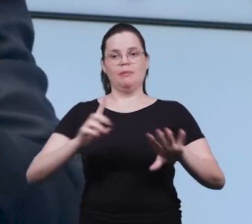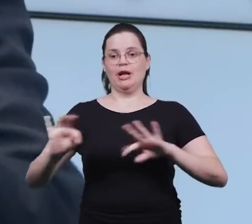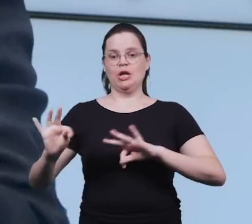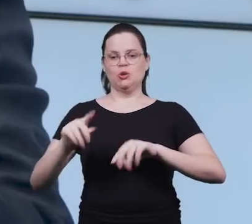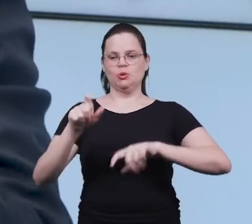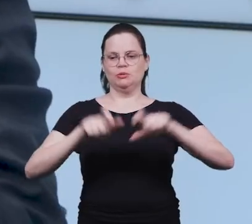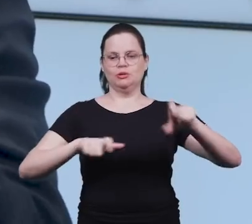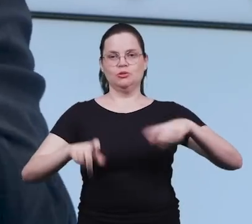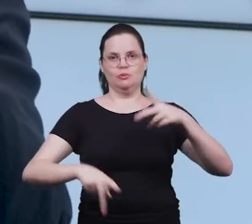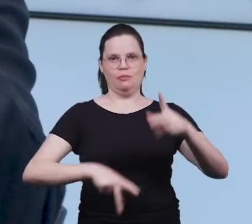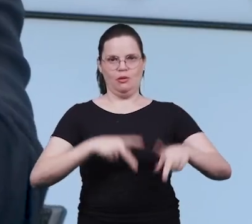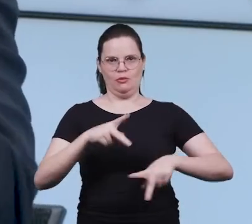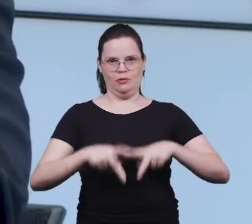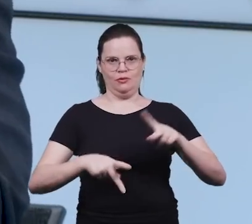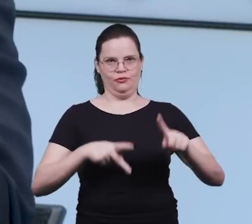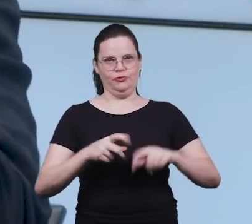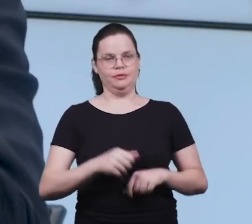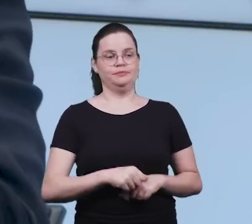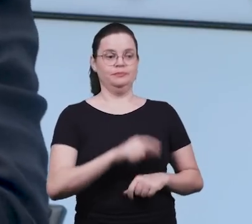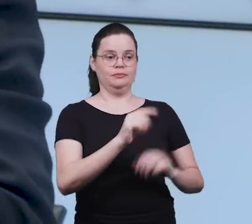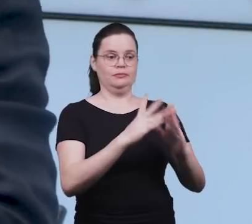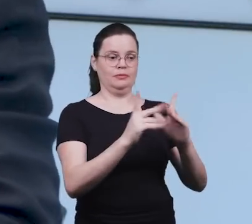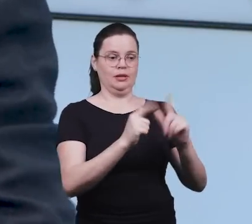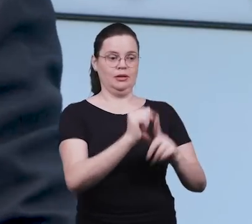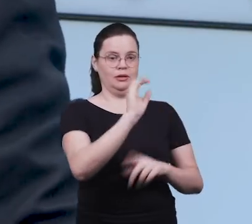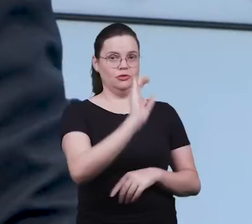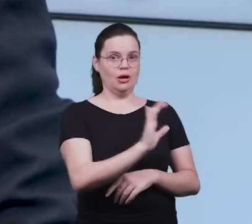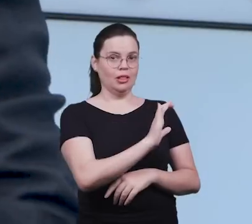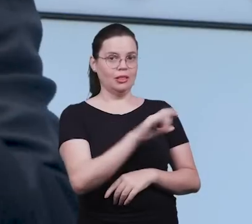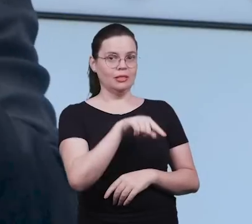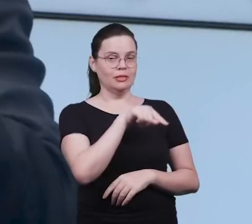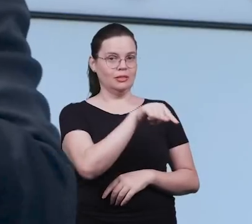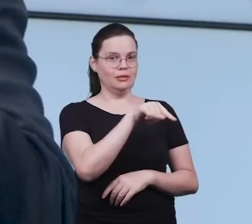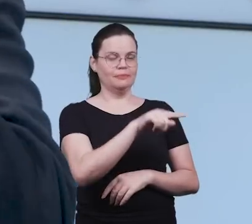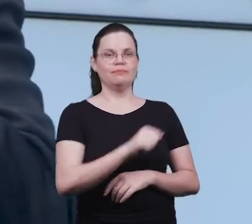coisa distinta e ali eles faziam uma coisa chamada